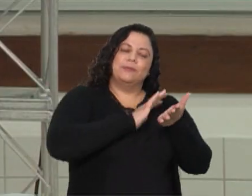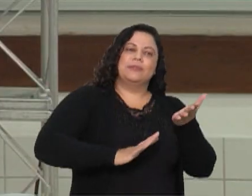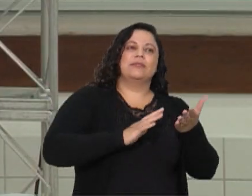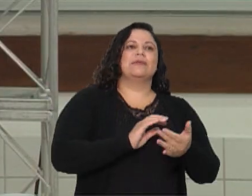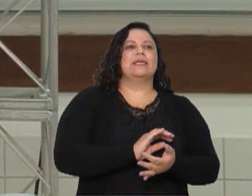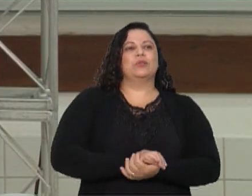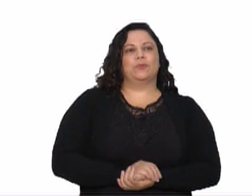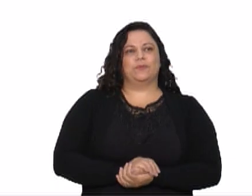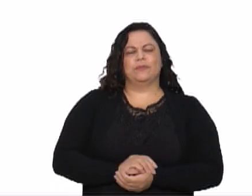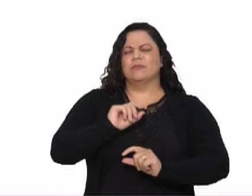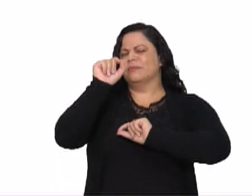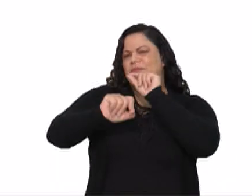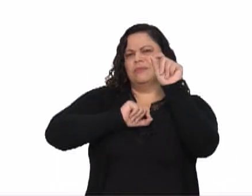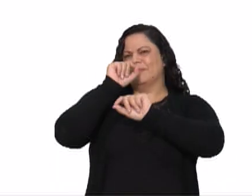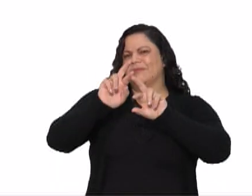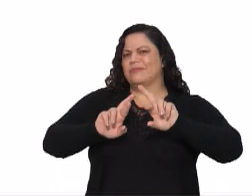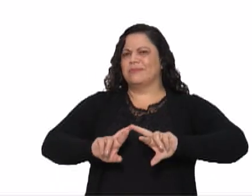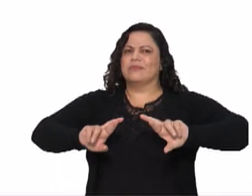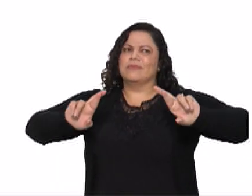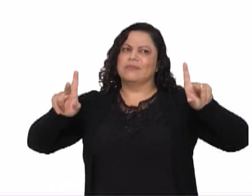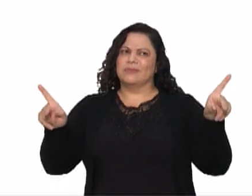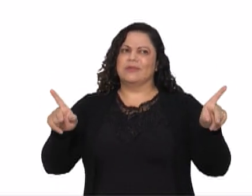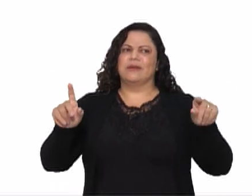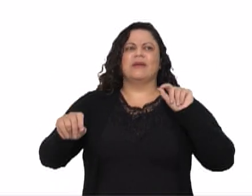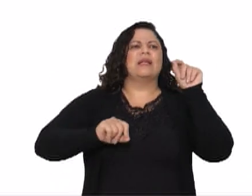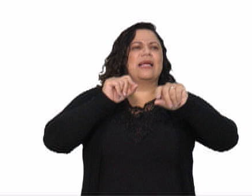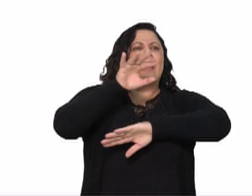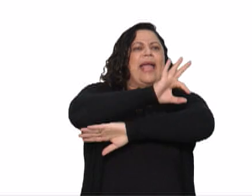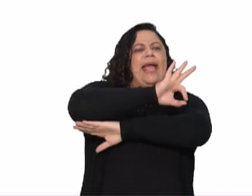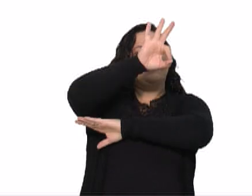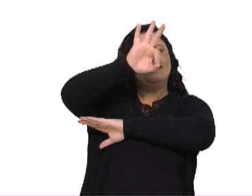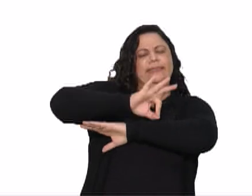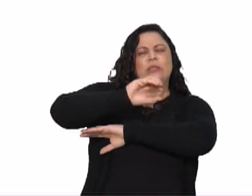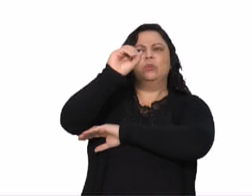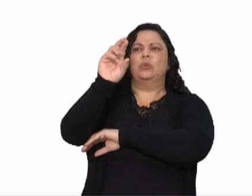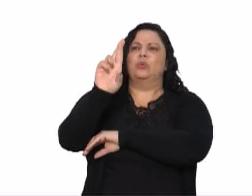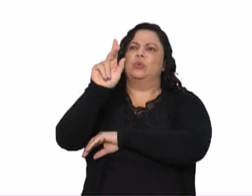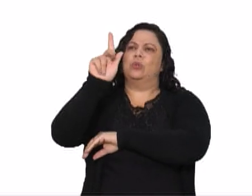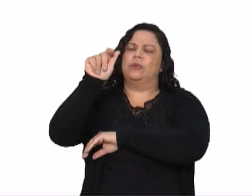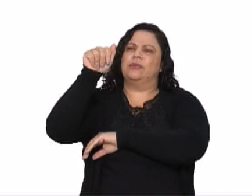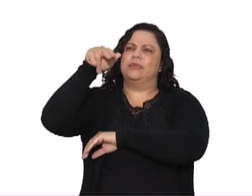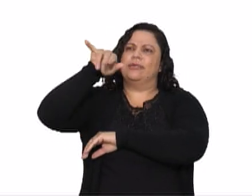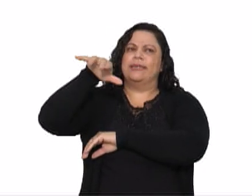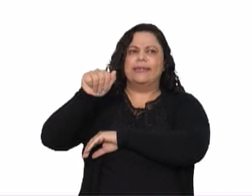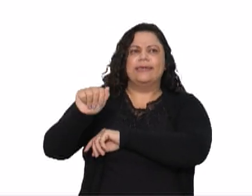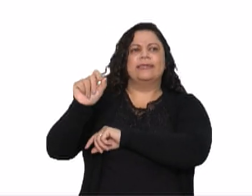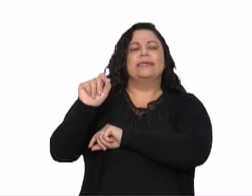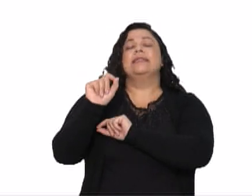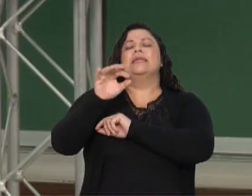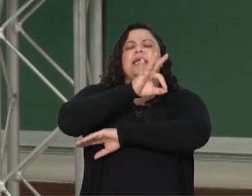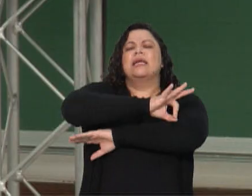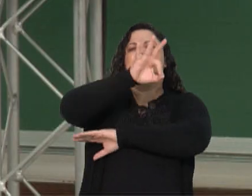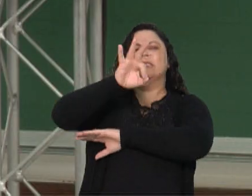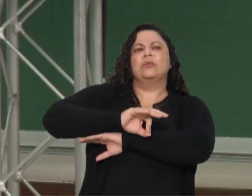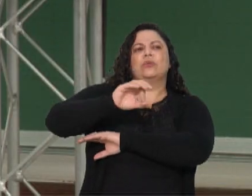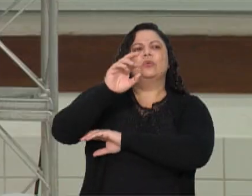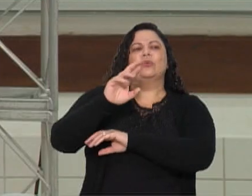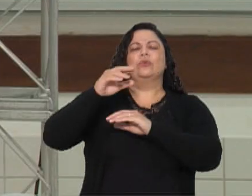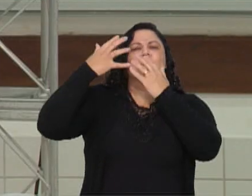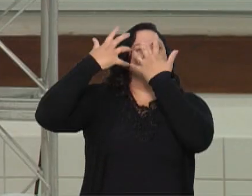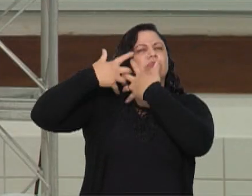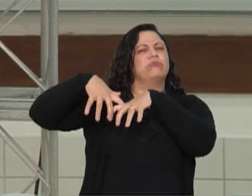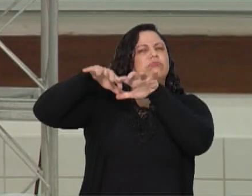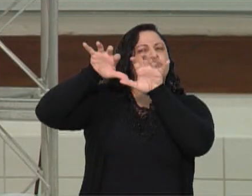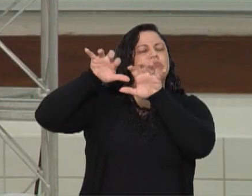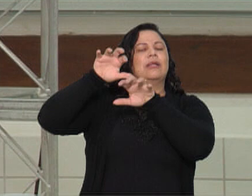só. Quais as diferenças entre arquitetura orgânica e arquitetura racionalista? A gente viu